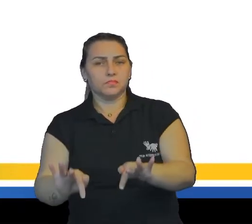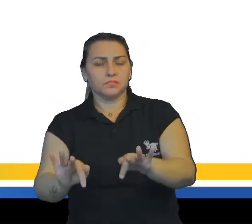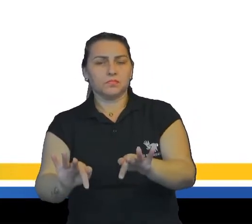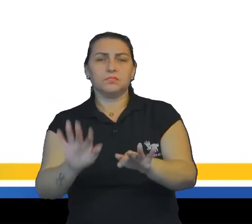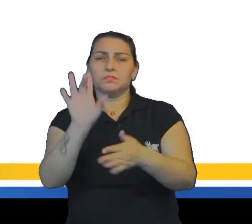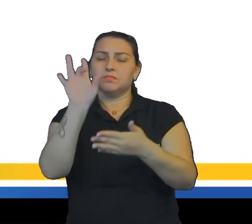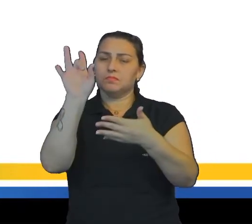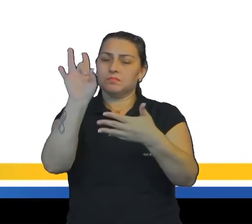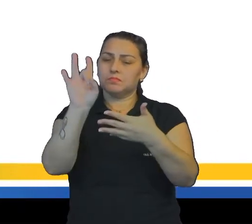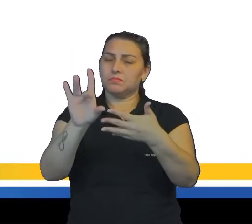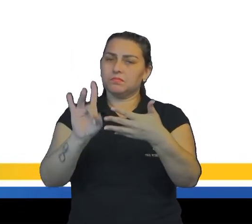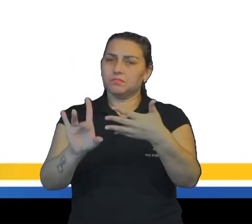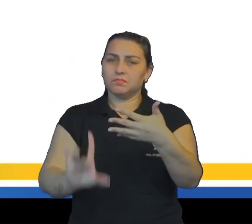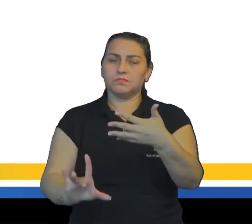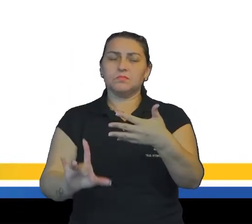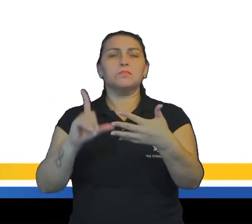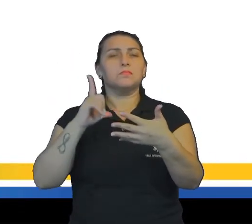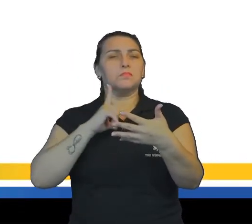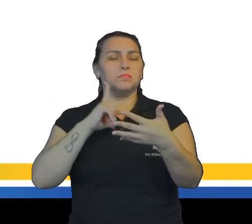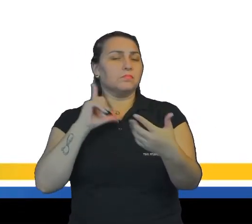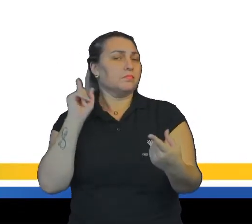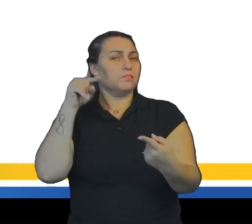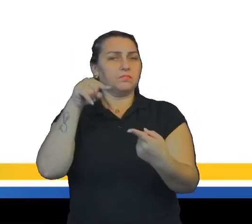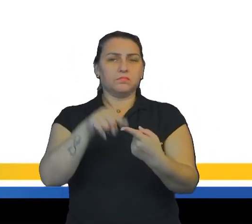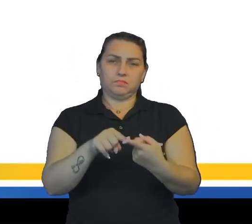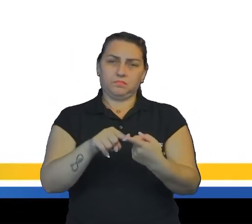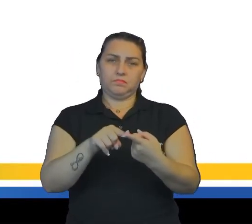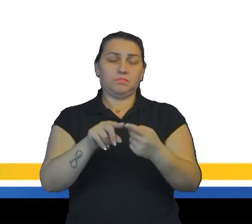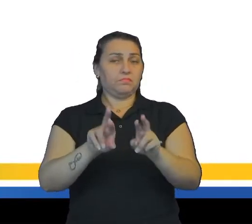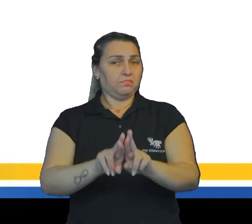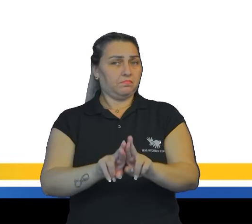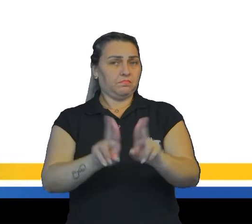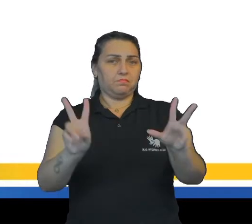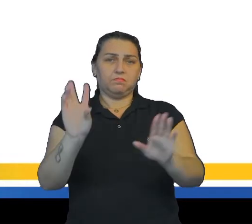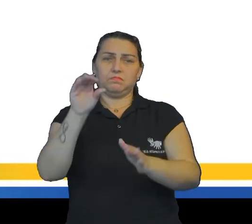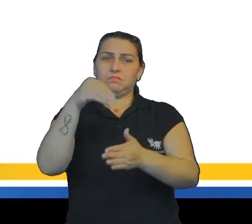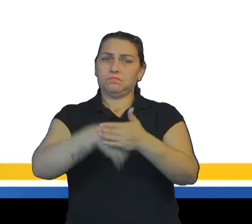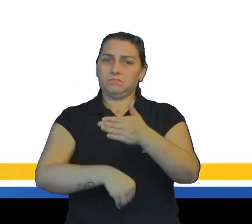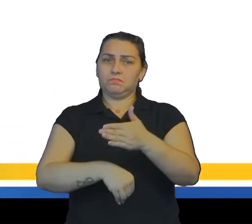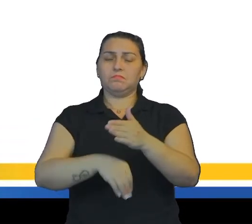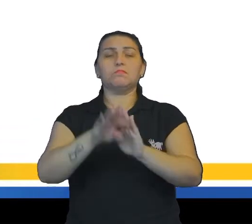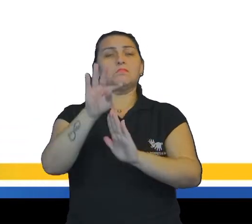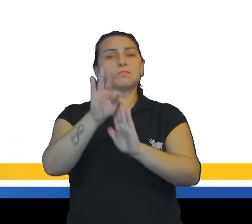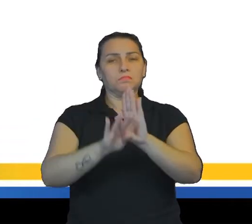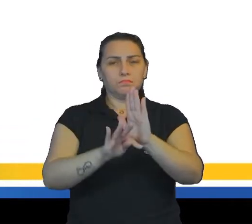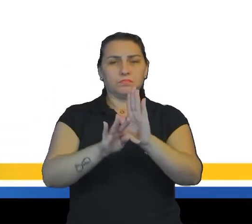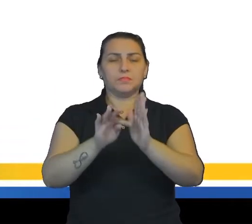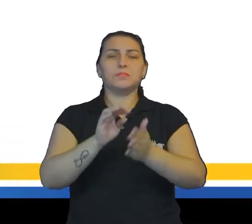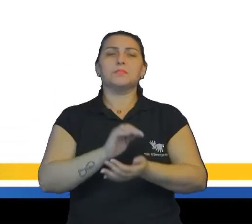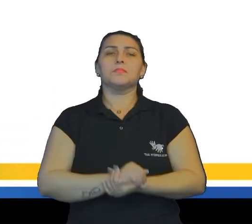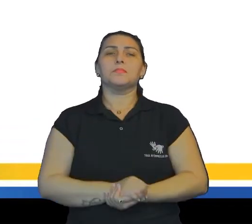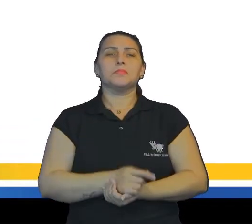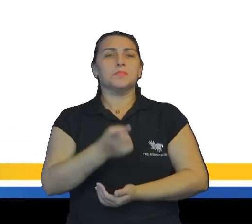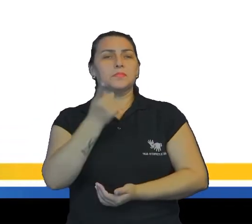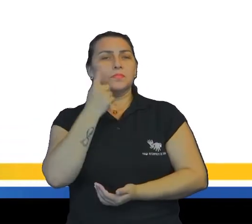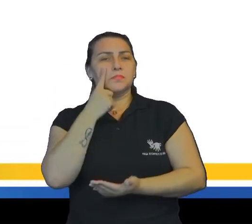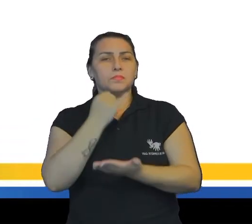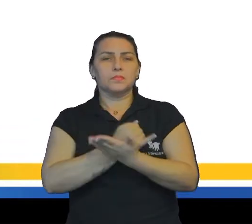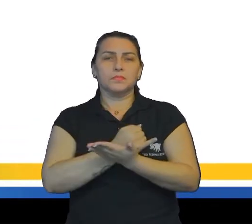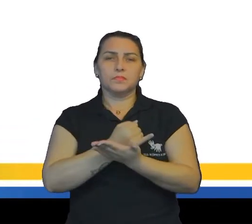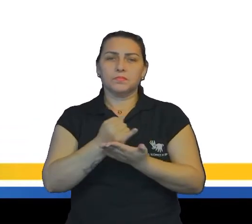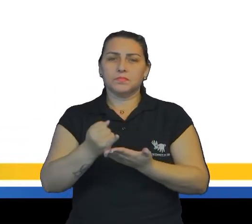uma dessas partes, por sua vez, tem função distinta dentro da composição do texto. Vamos ver aí